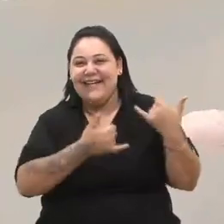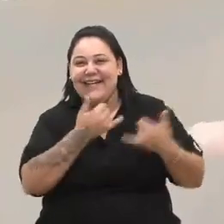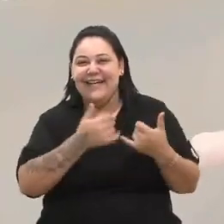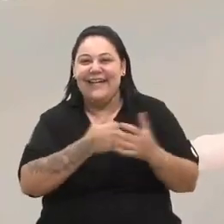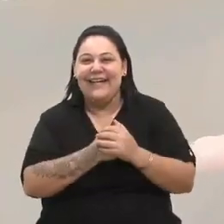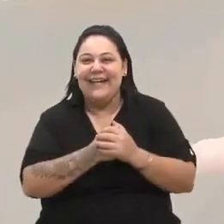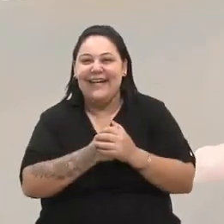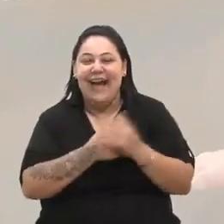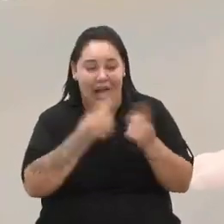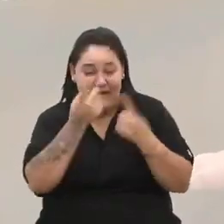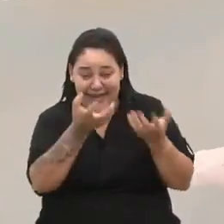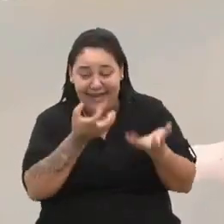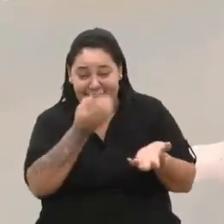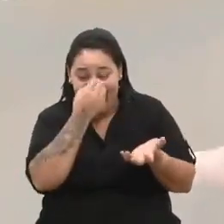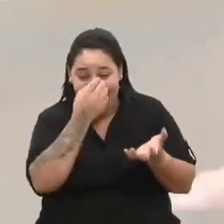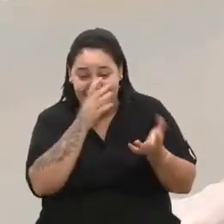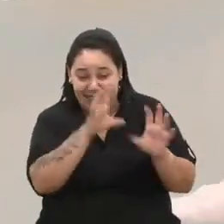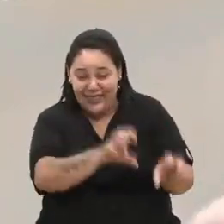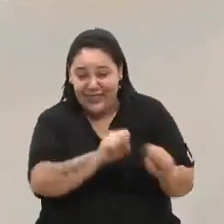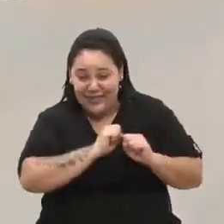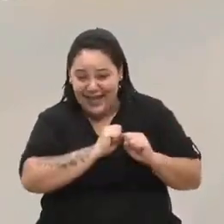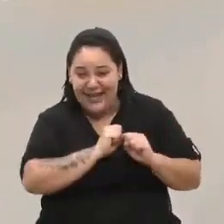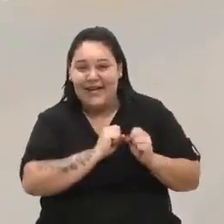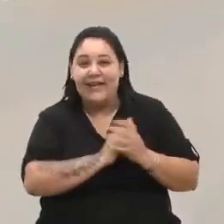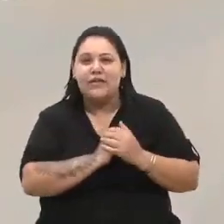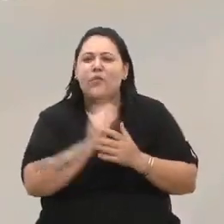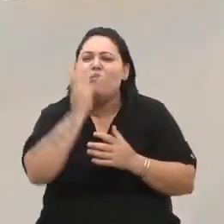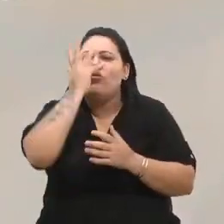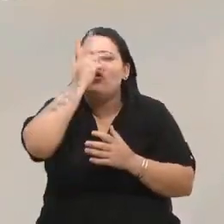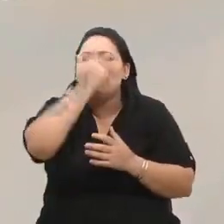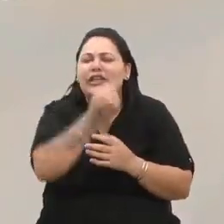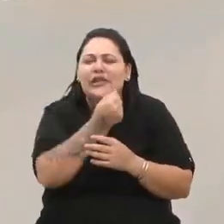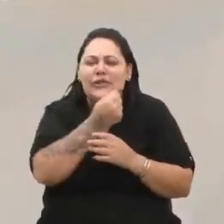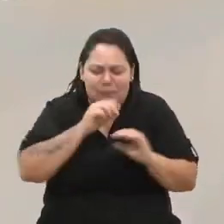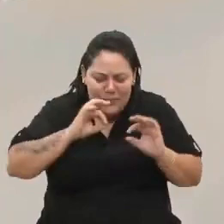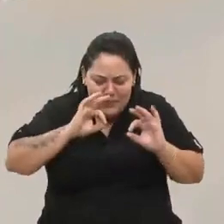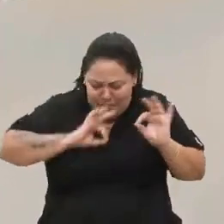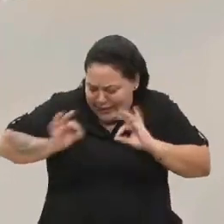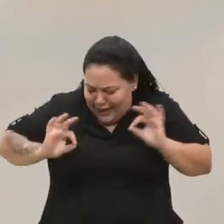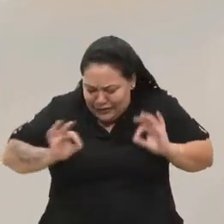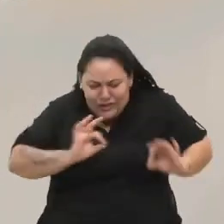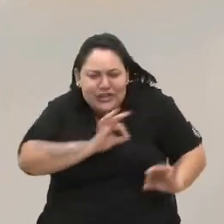Grande ou pequeno? Bonitos, eles estão todos pintadinhos, acho que tem